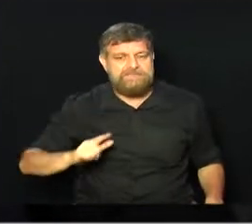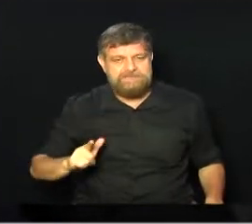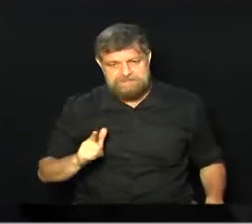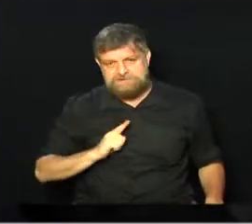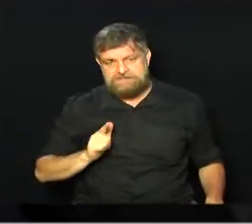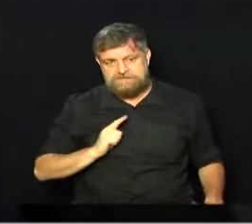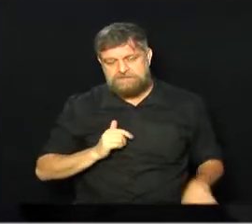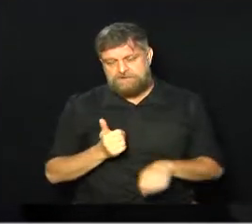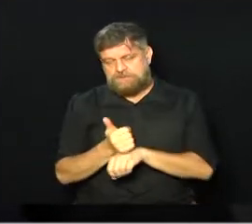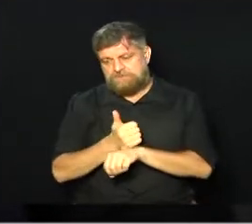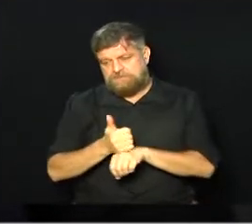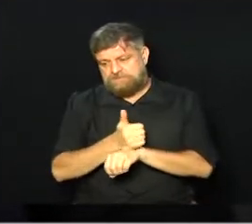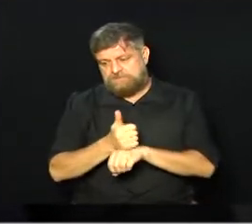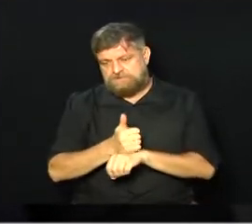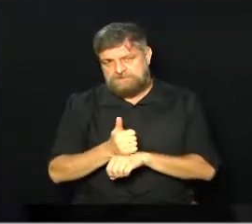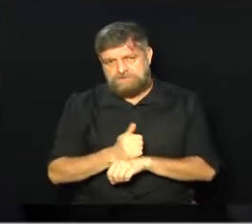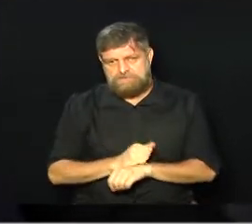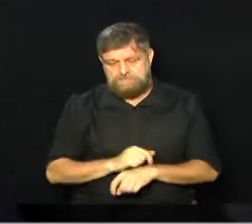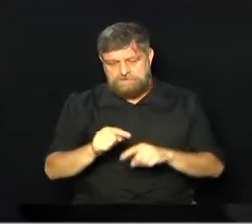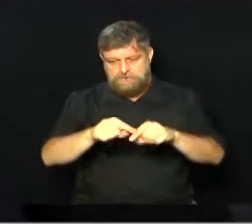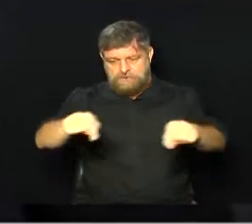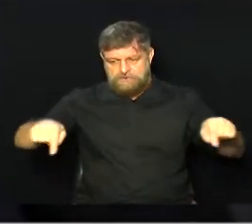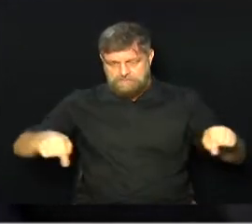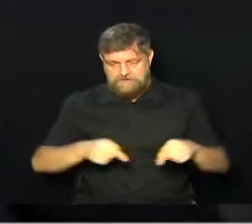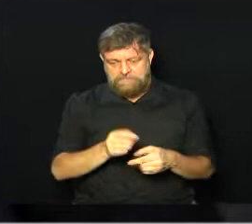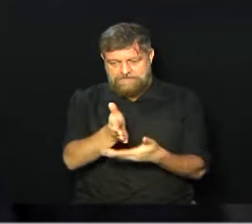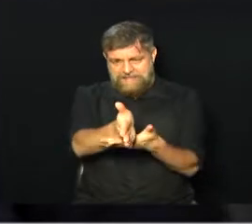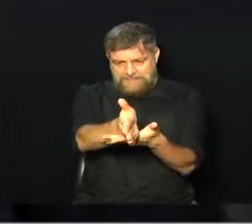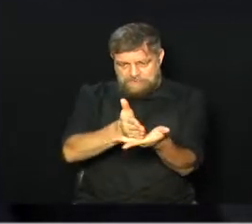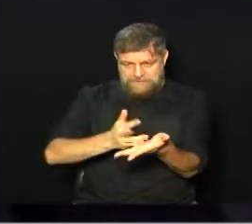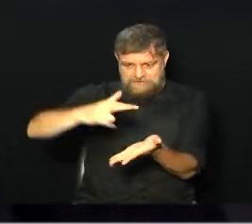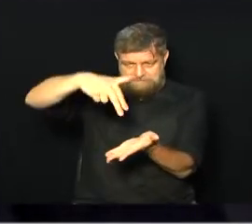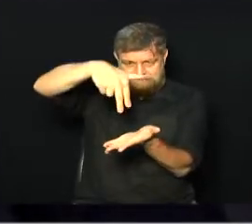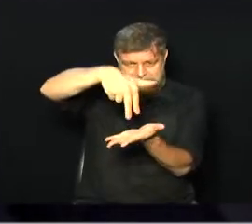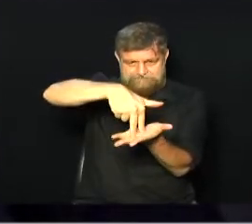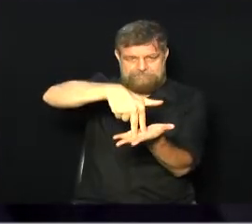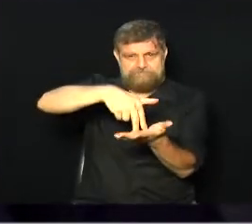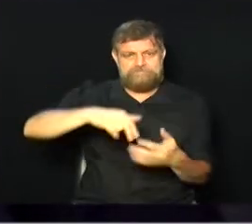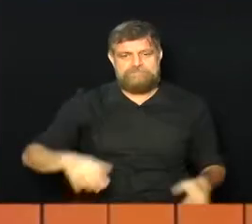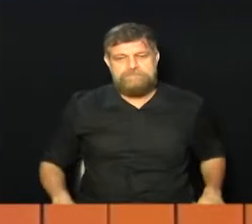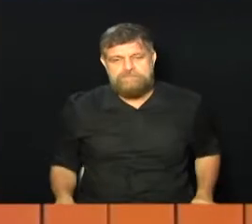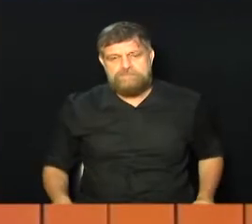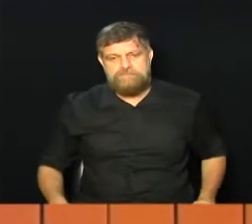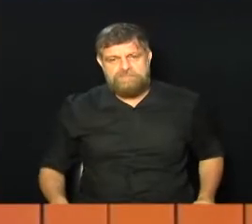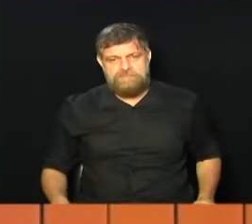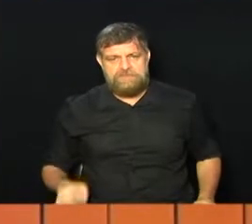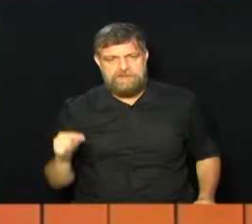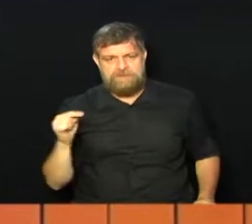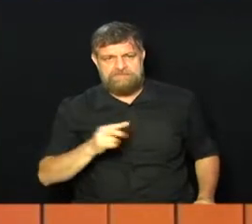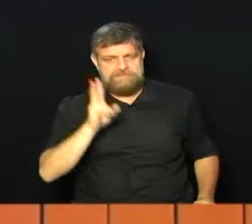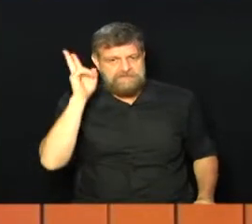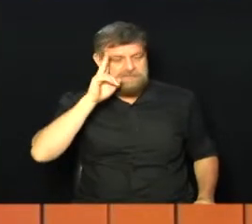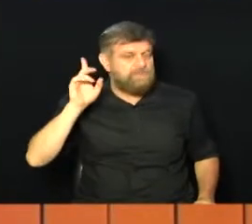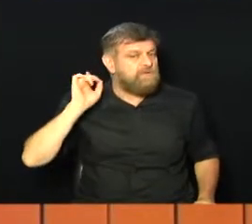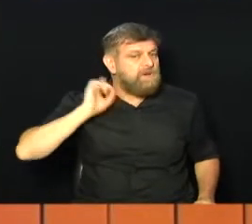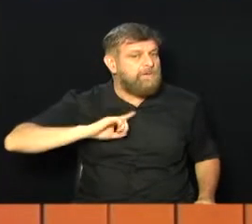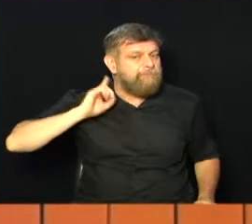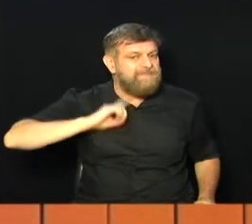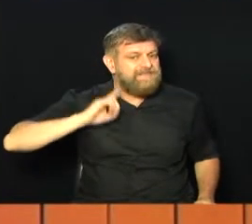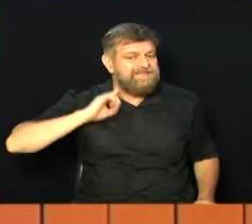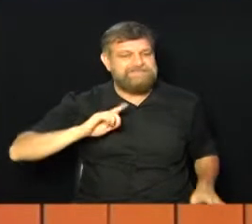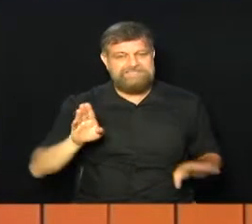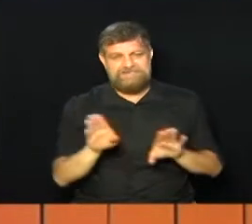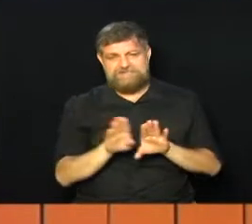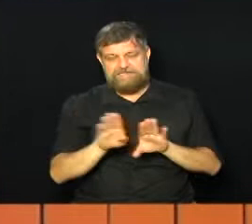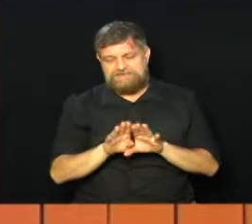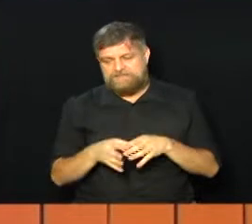no profissional, no meio campo. Então, eu conseguia fazer as duas funções. Então, já que você citou o Atlético Mineiro, entre categoria de base e